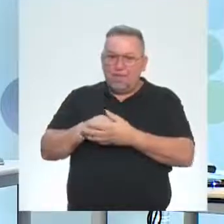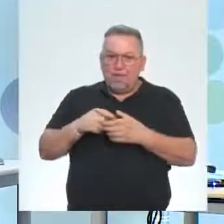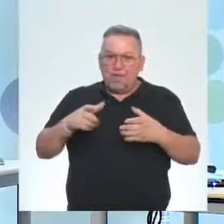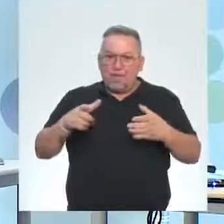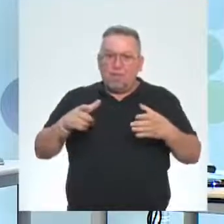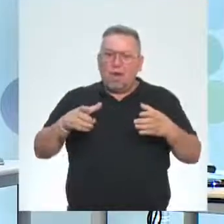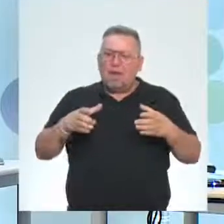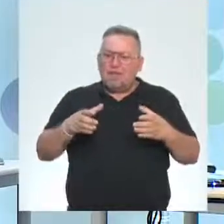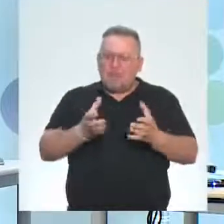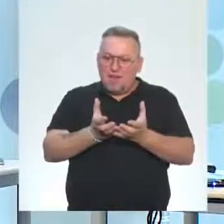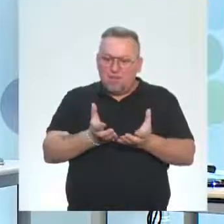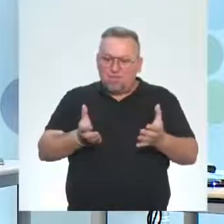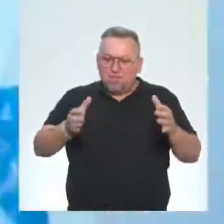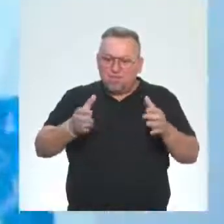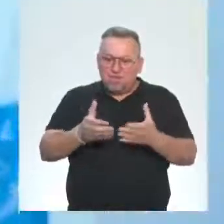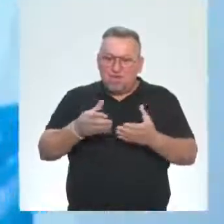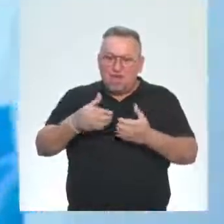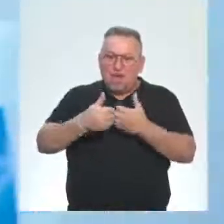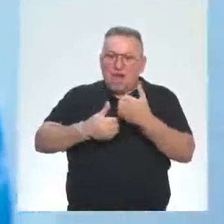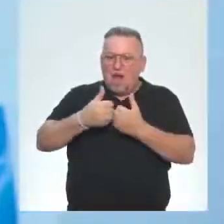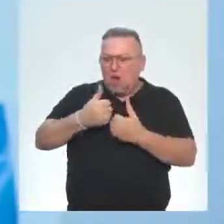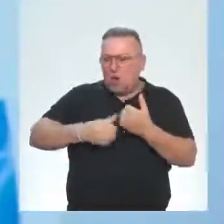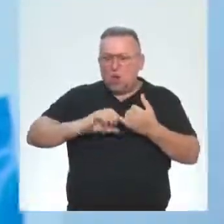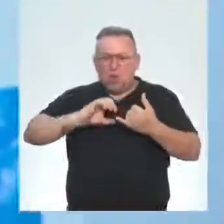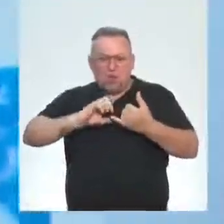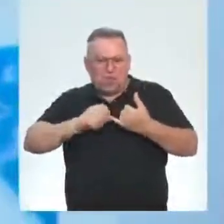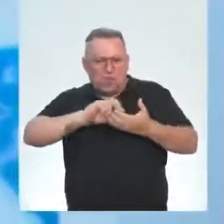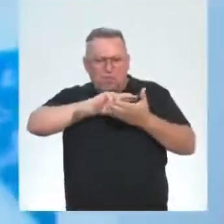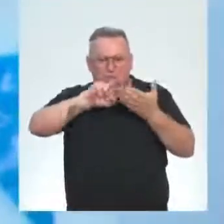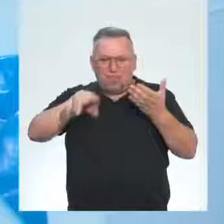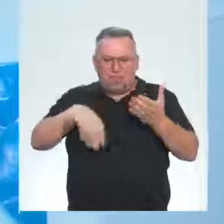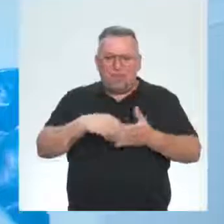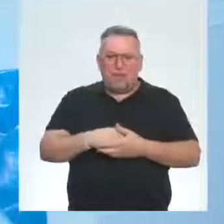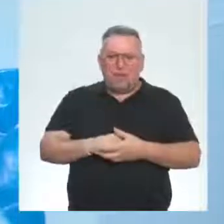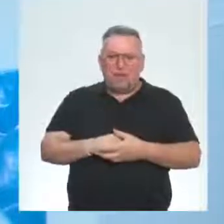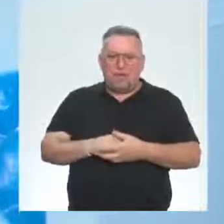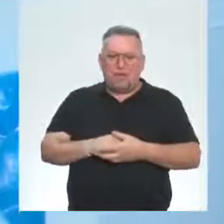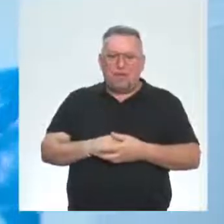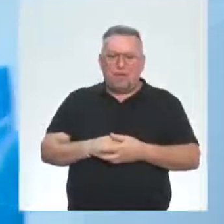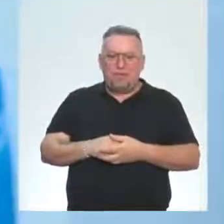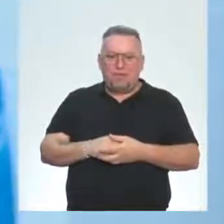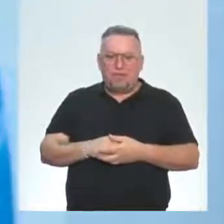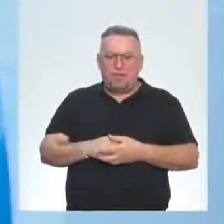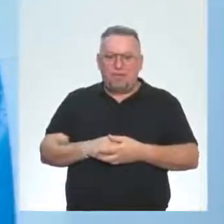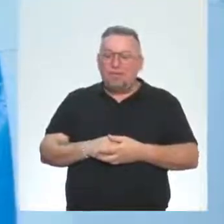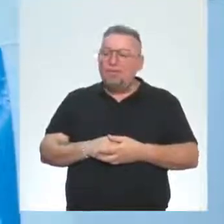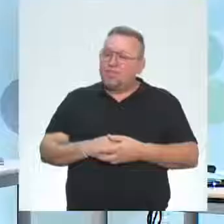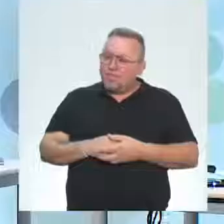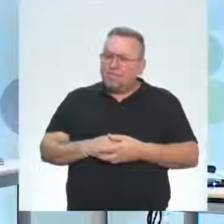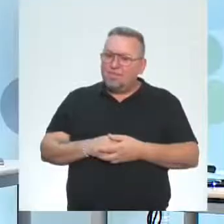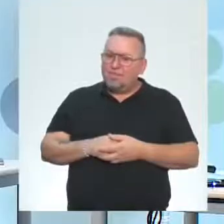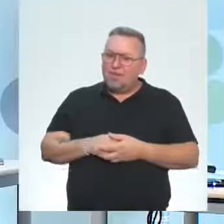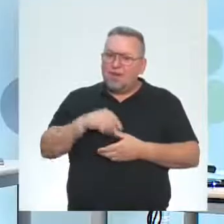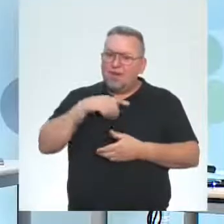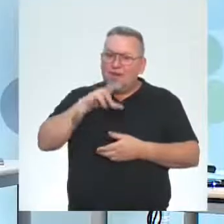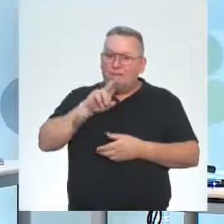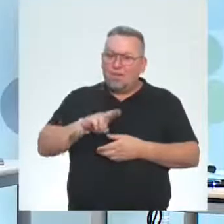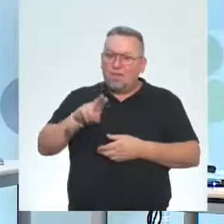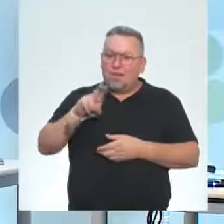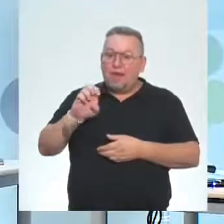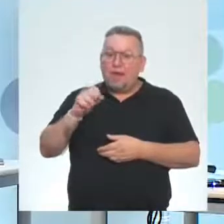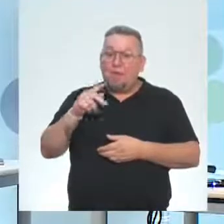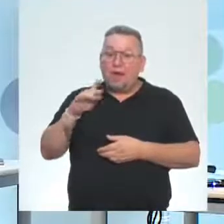típica baciazinha que a gente coloca arroz, feijão, várias coisas. Ó, coloquei a garrafa lá dentro, ó, pronto. A garrafa está ocupando